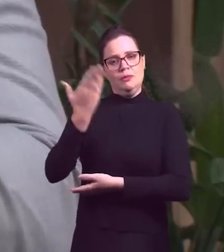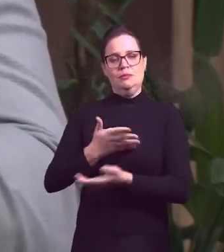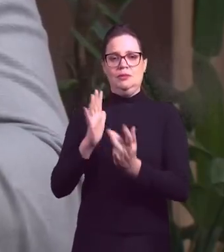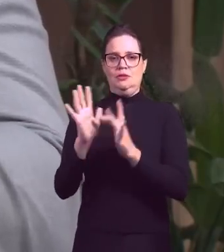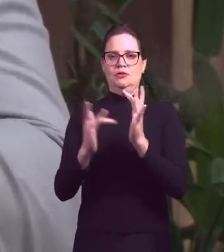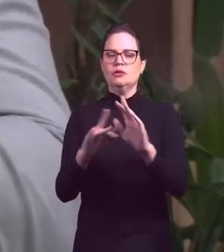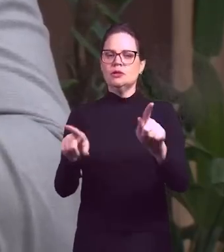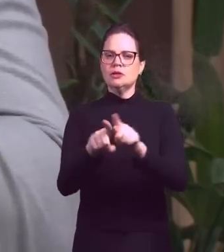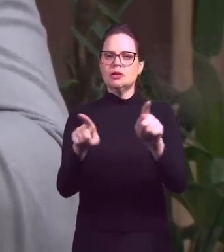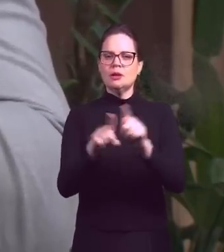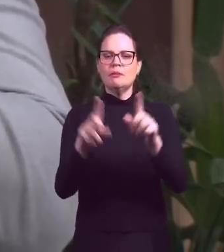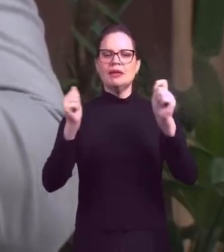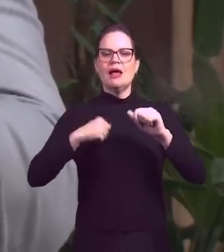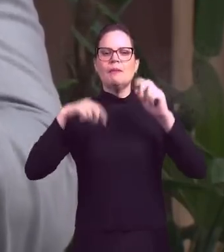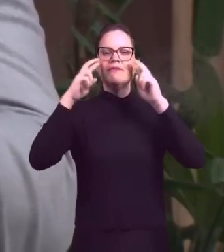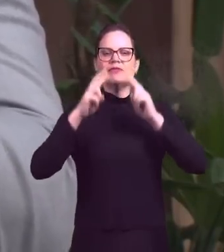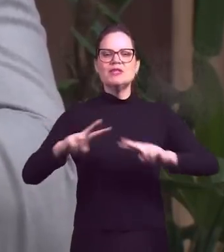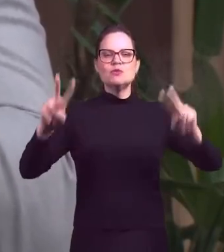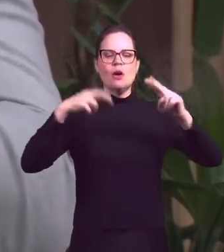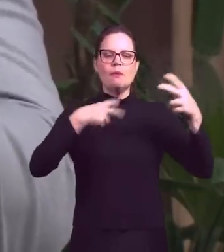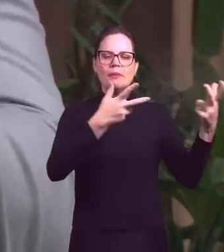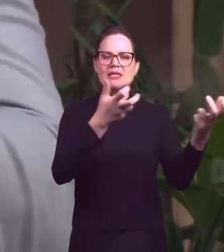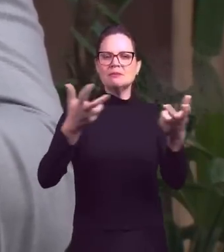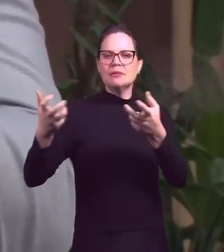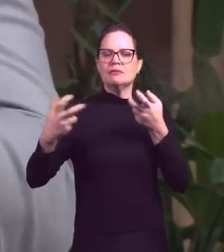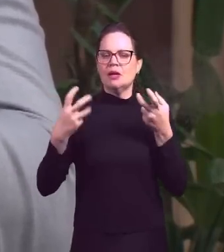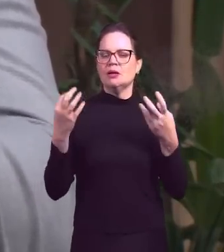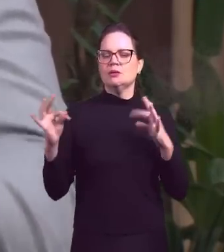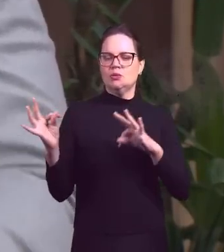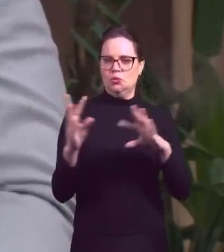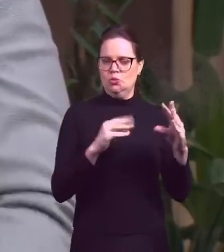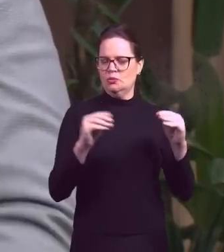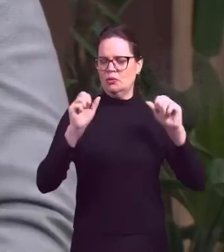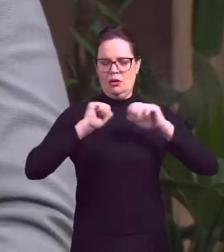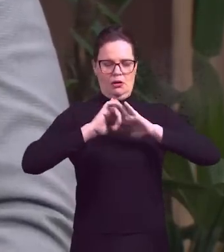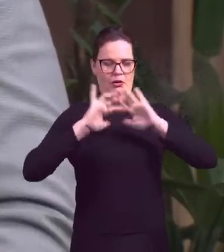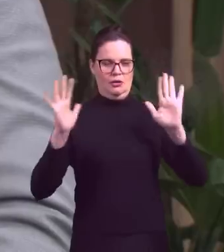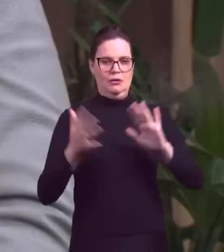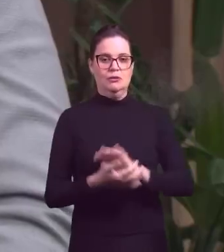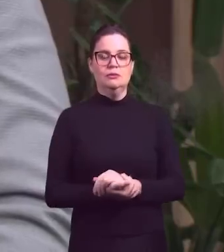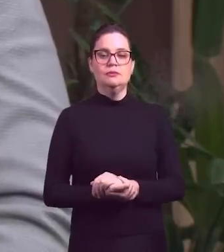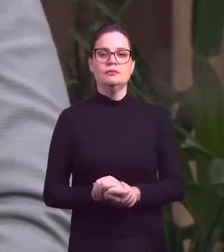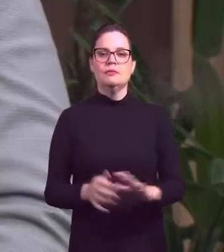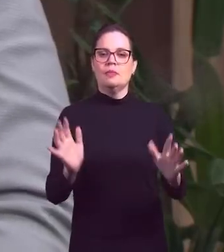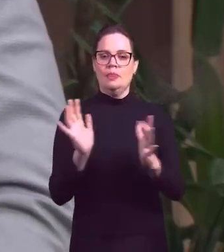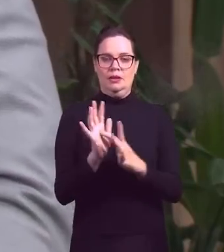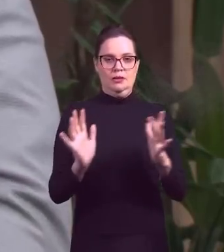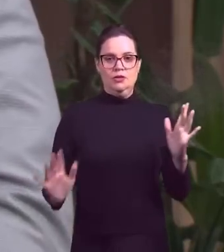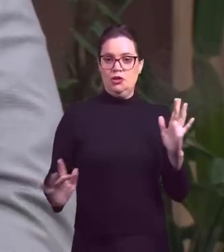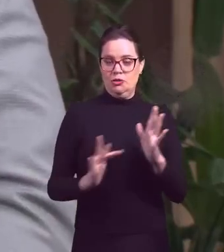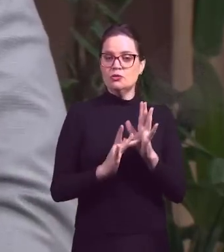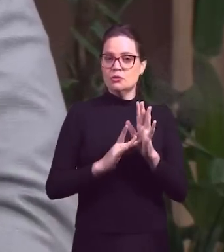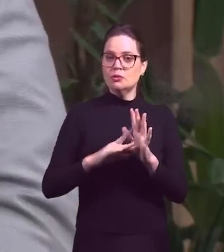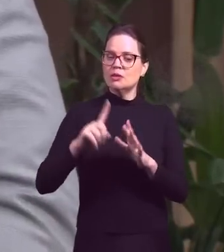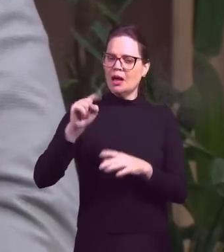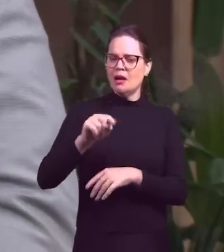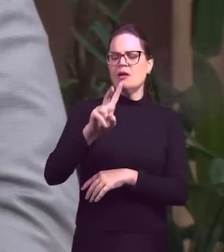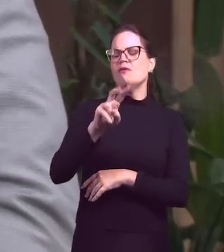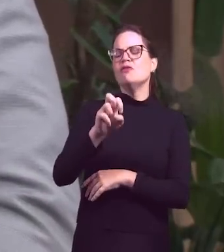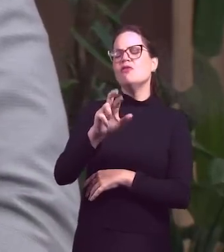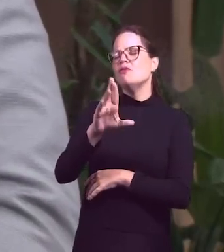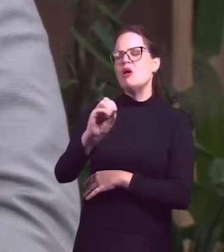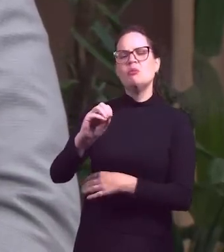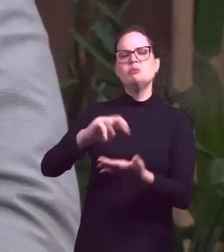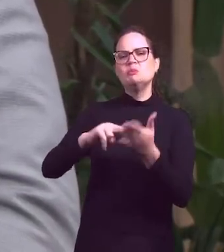para nós, como se visualmente nós identificássemos isso, né? Então Jesus como o